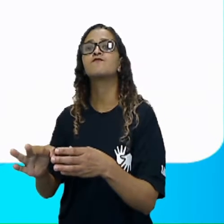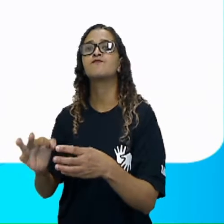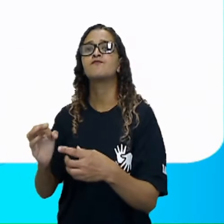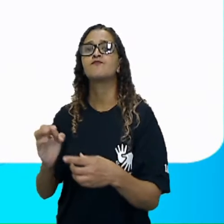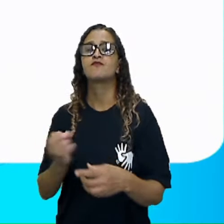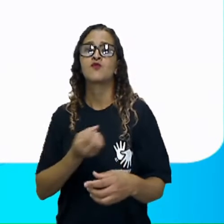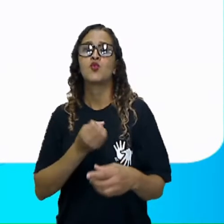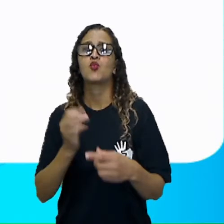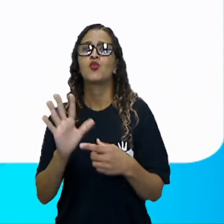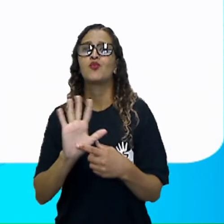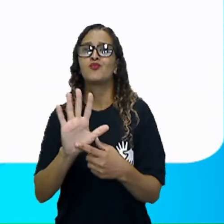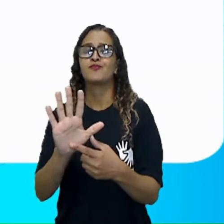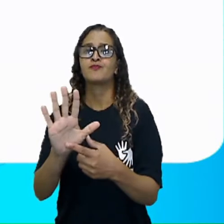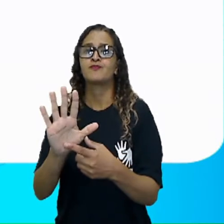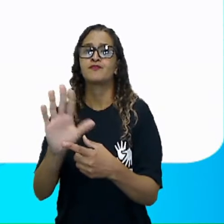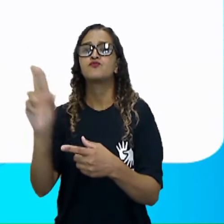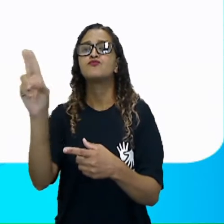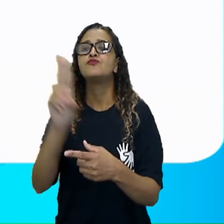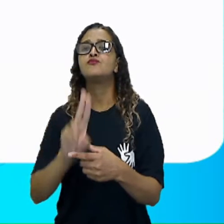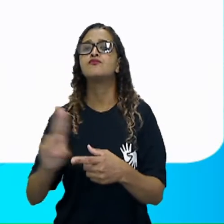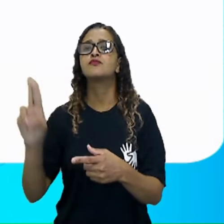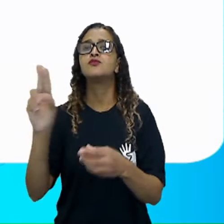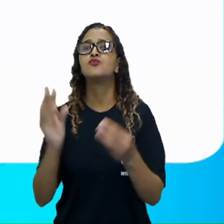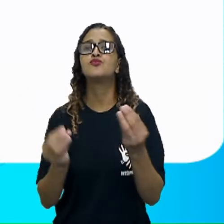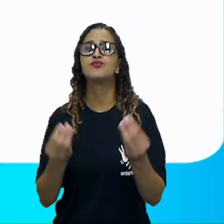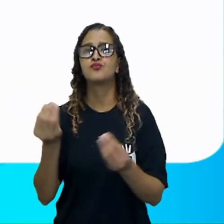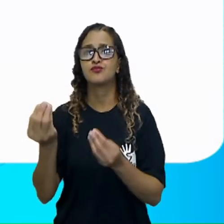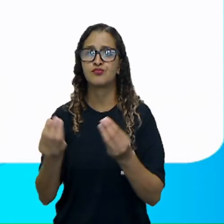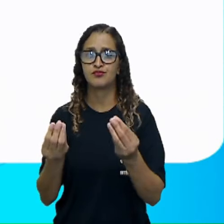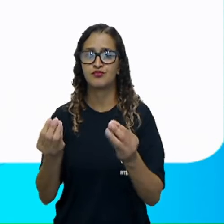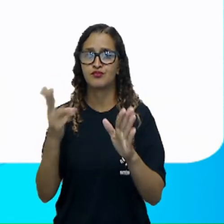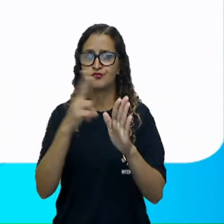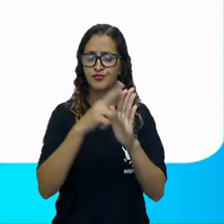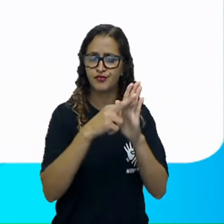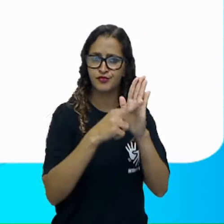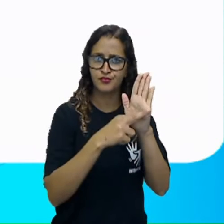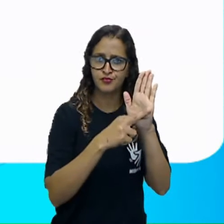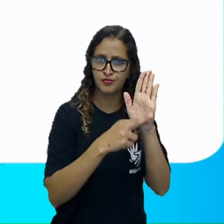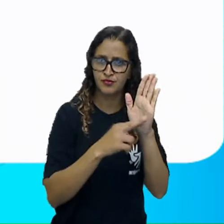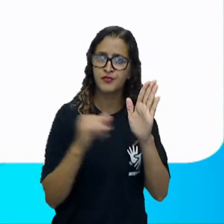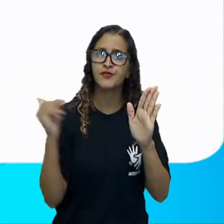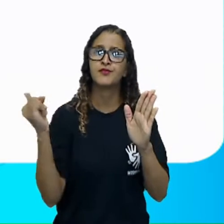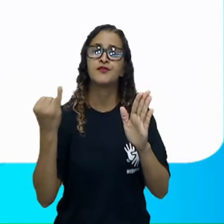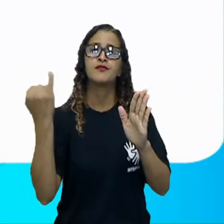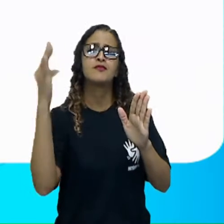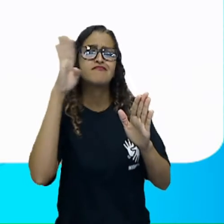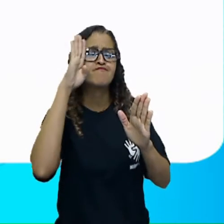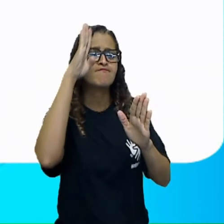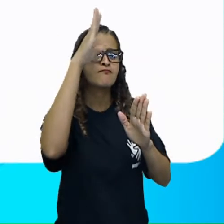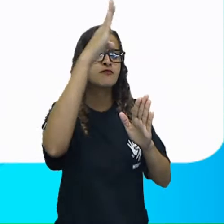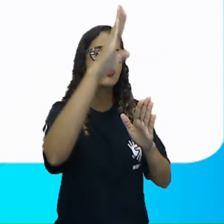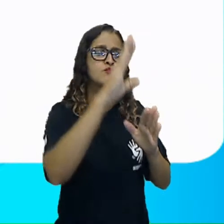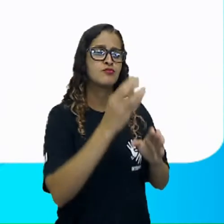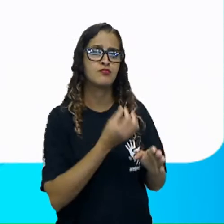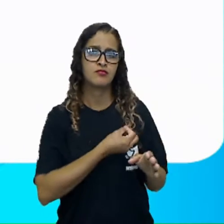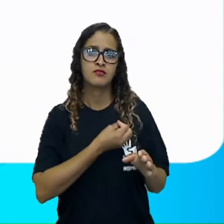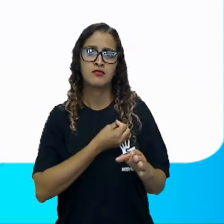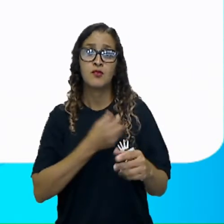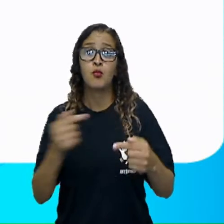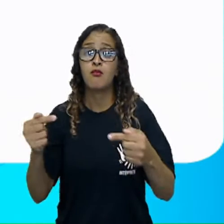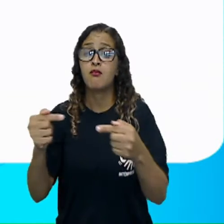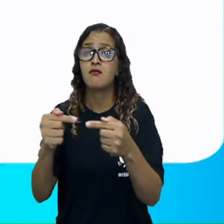Emprego dos numerais. Algumas regras são importantes, então vamos prestar atenção. Todos os numerais